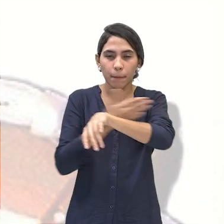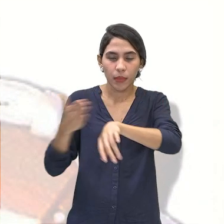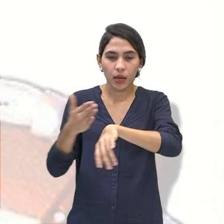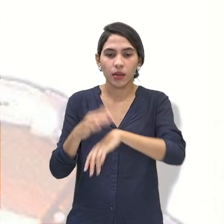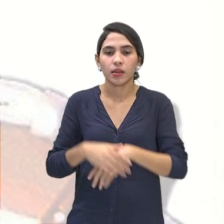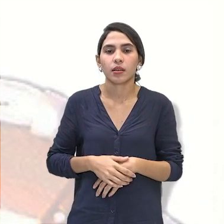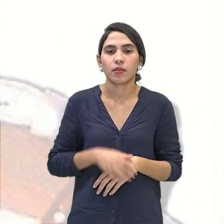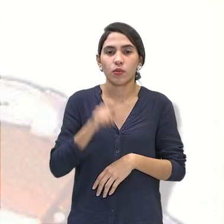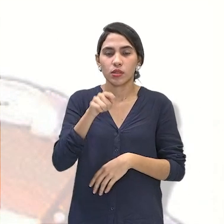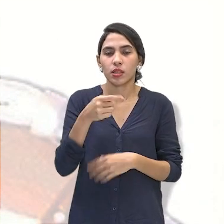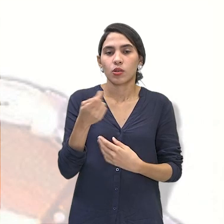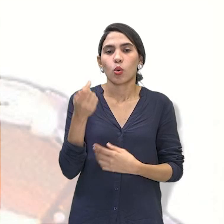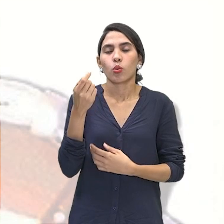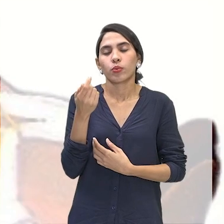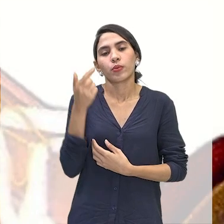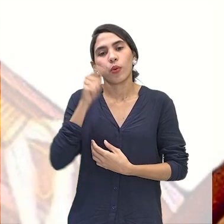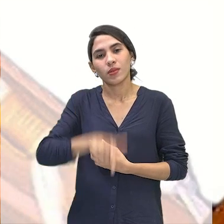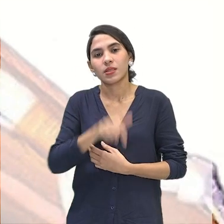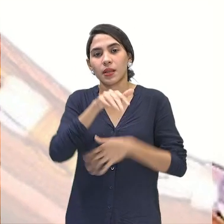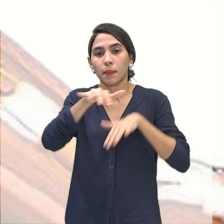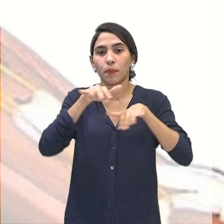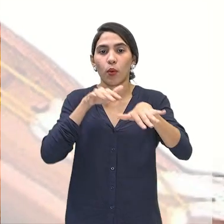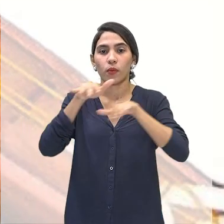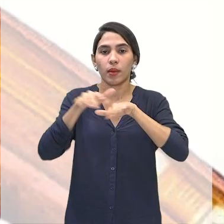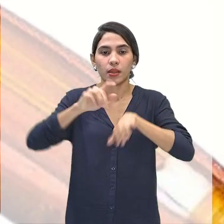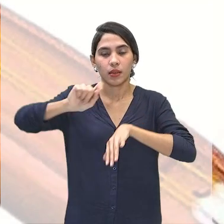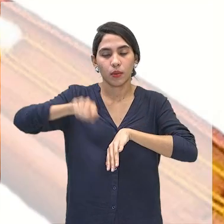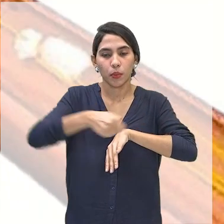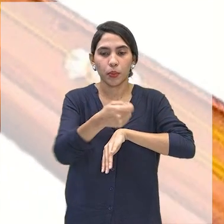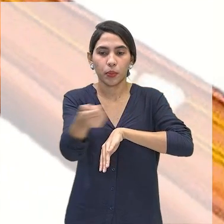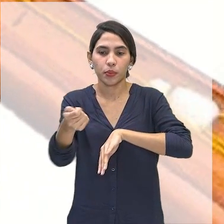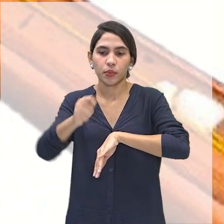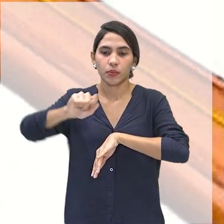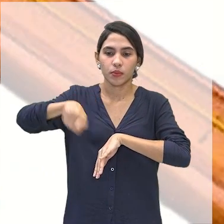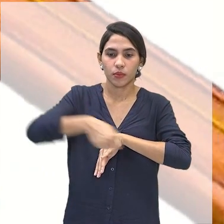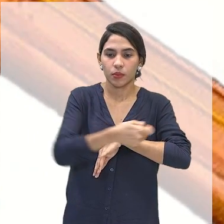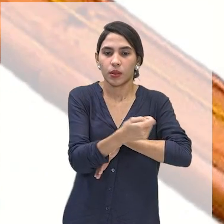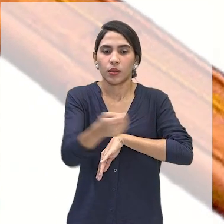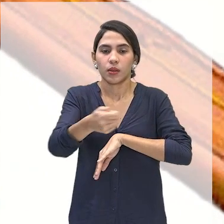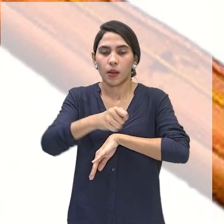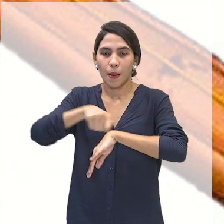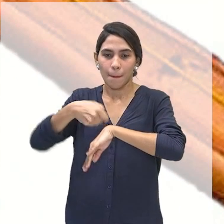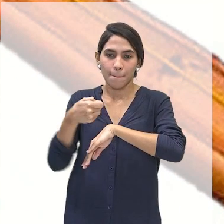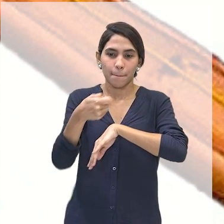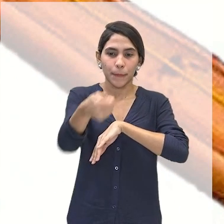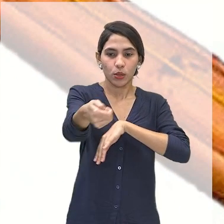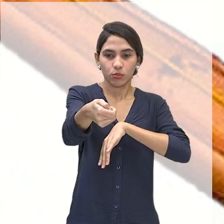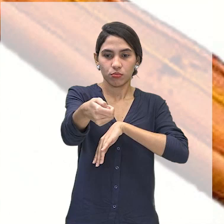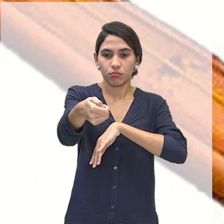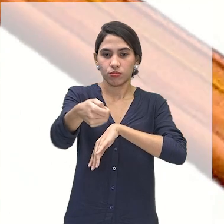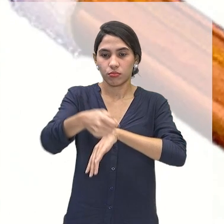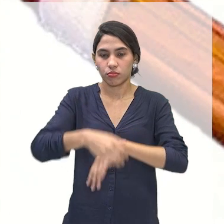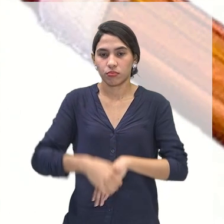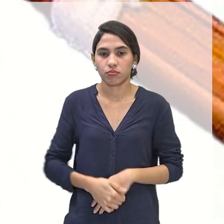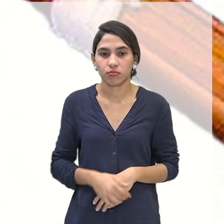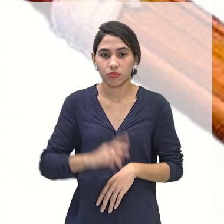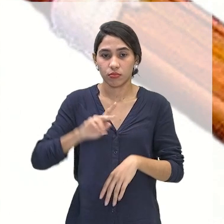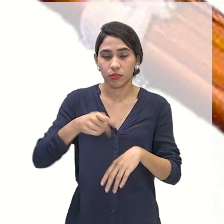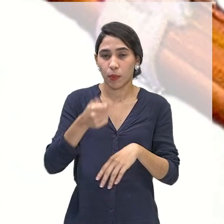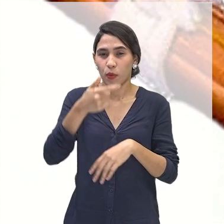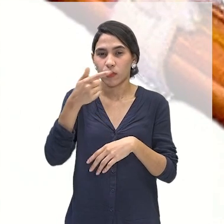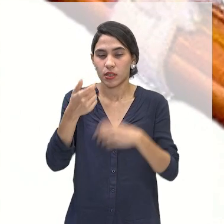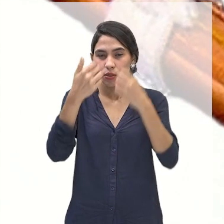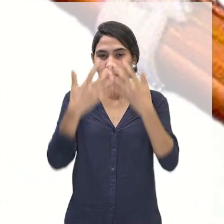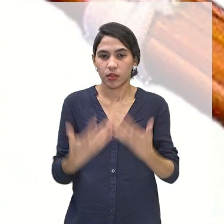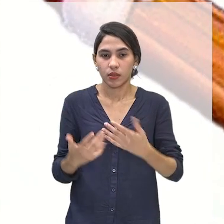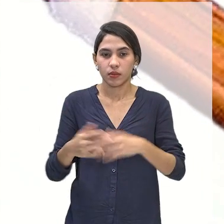a flexibilidade e a absorção do impacto no golpe. Daqui a pouquinho vocês vão conhecer um pouquinho